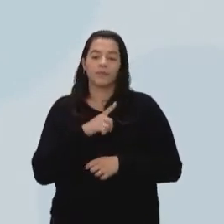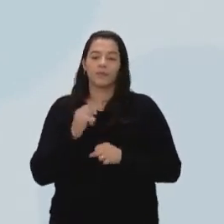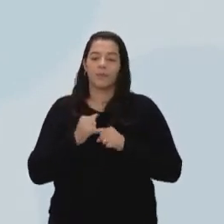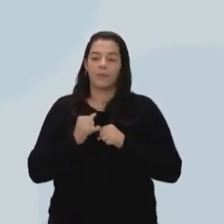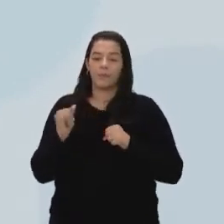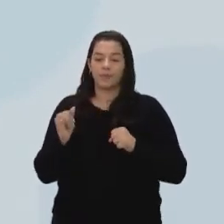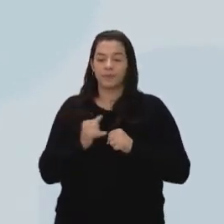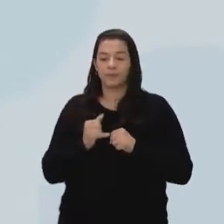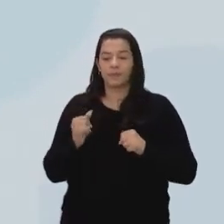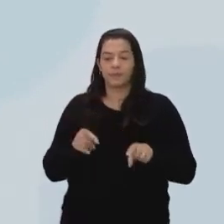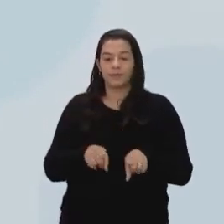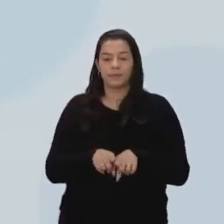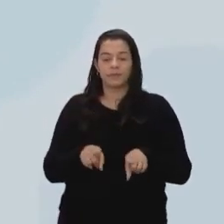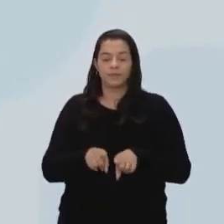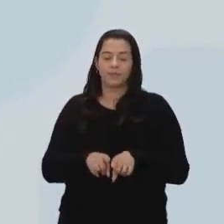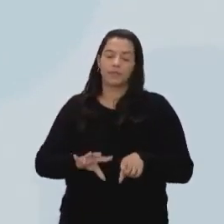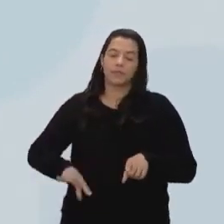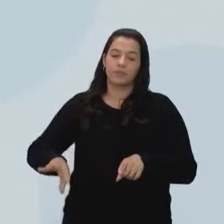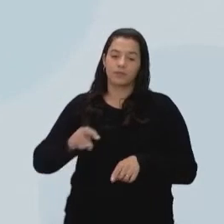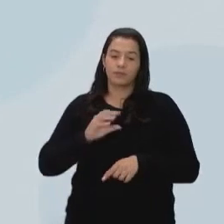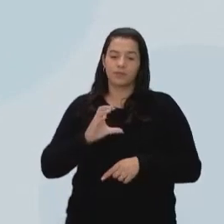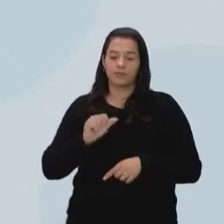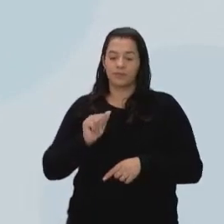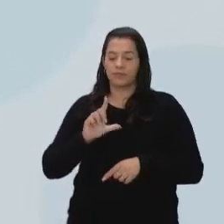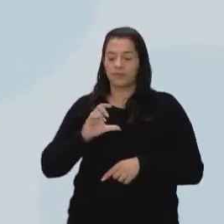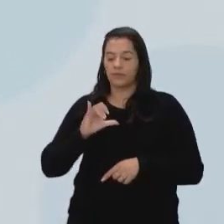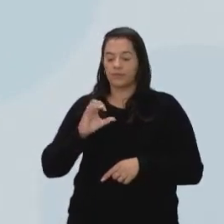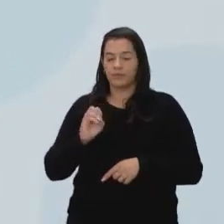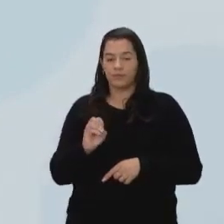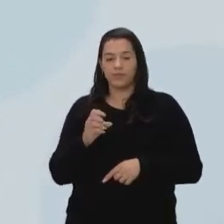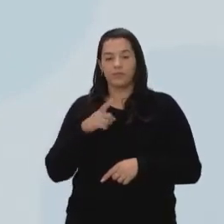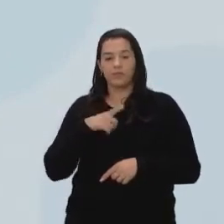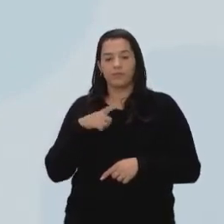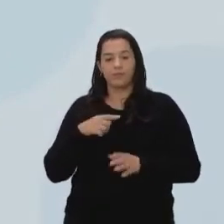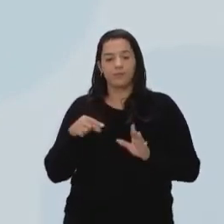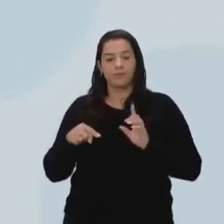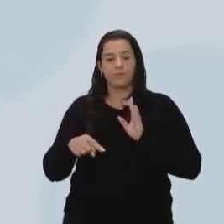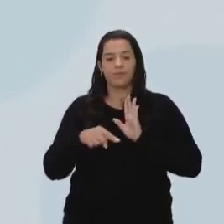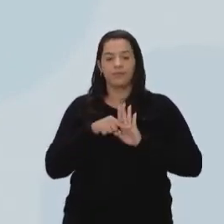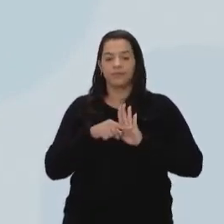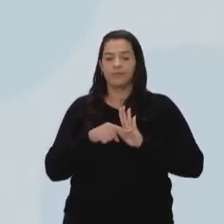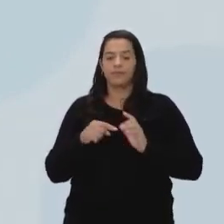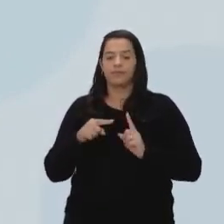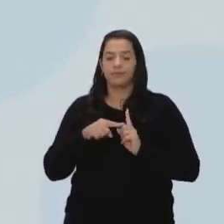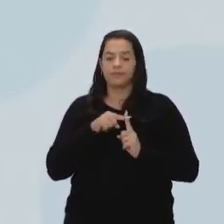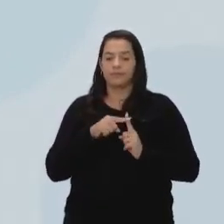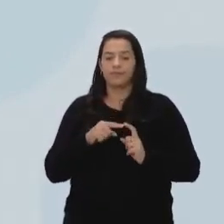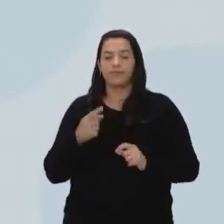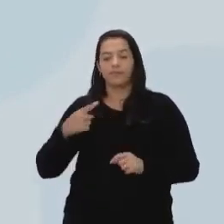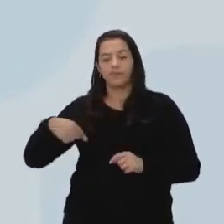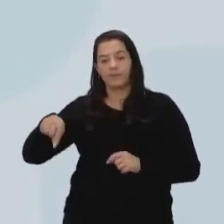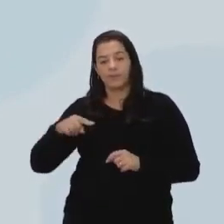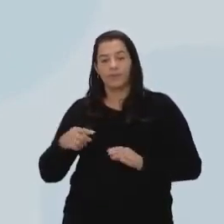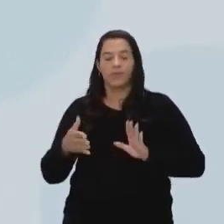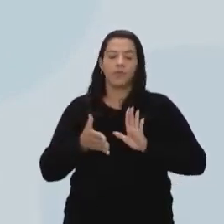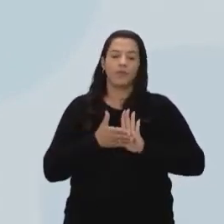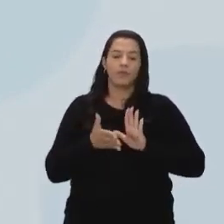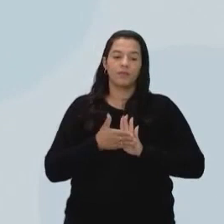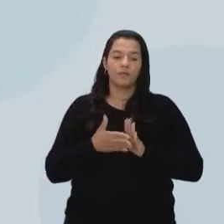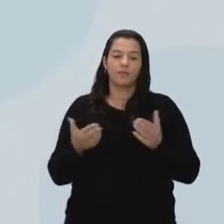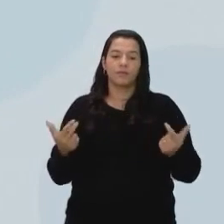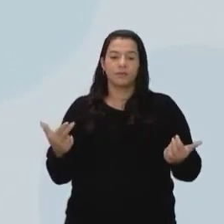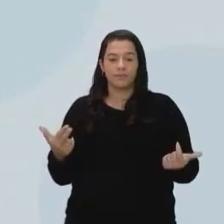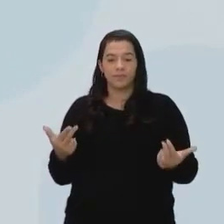Então, esse composto carbonato de cálcio ele tem vamos falar assim, uma propriedade ao mesmo